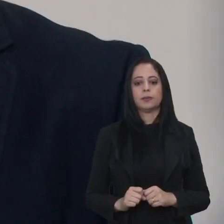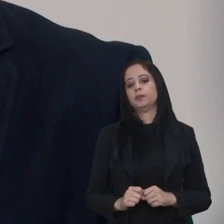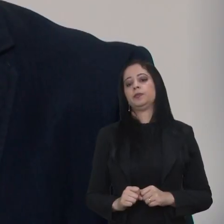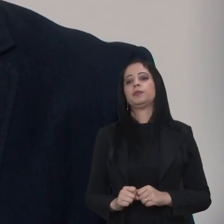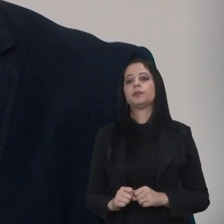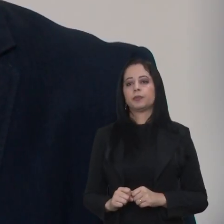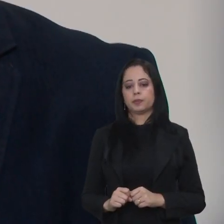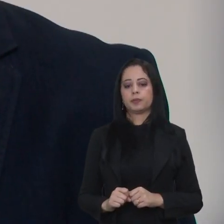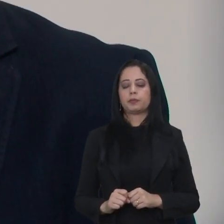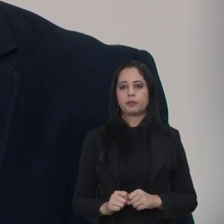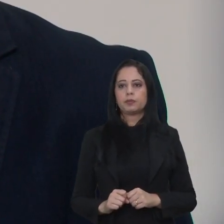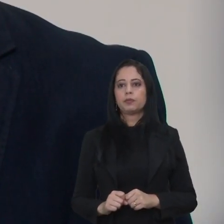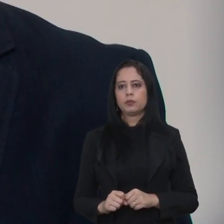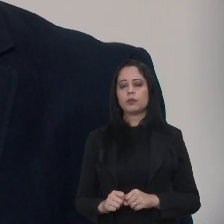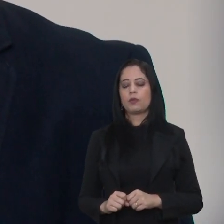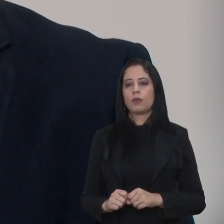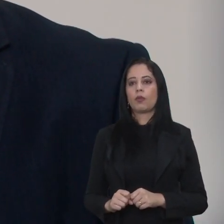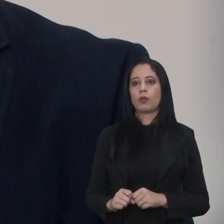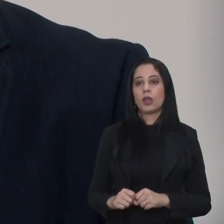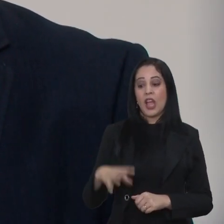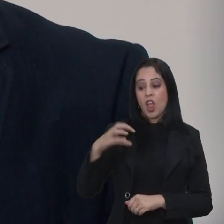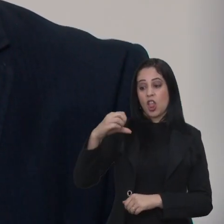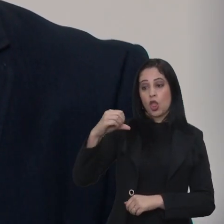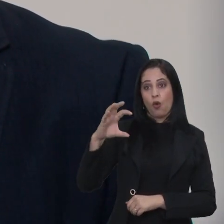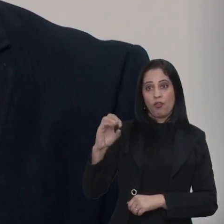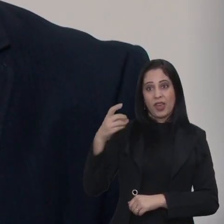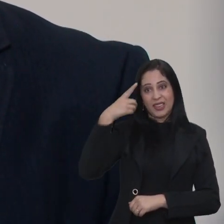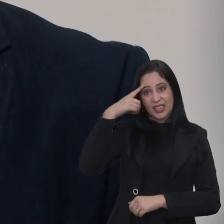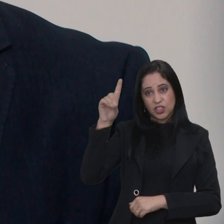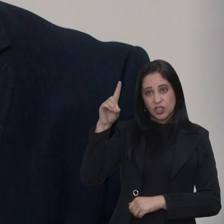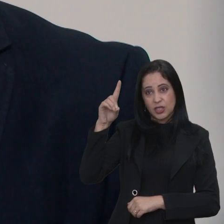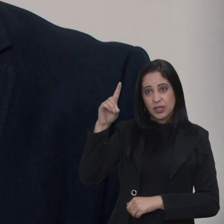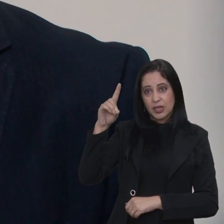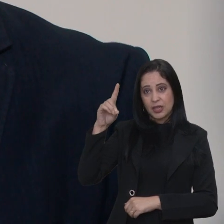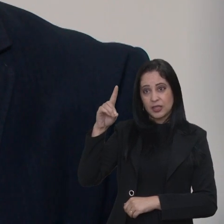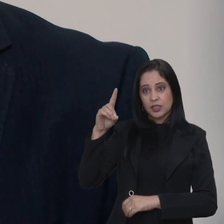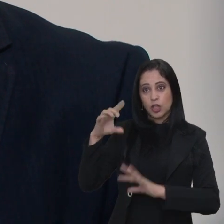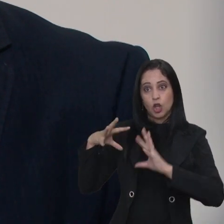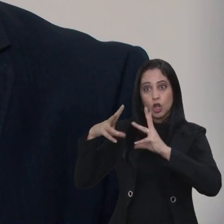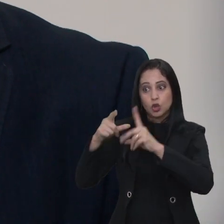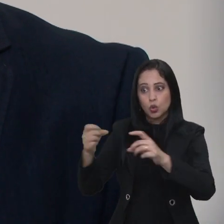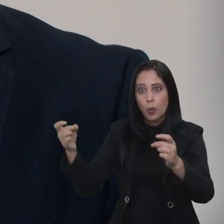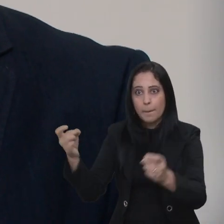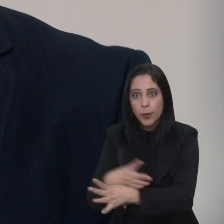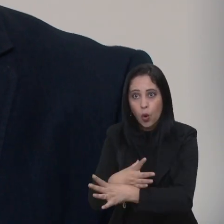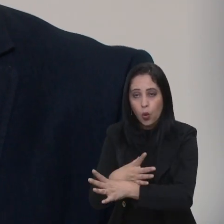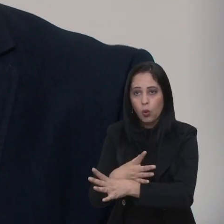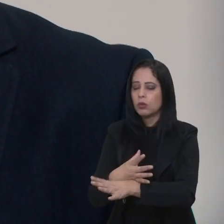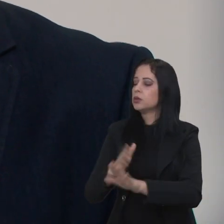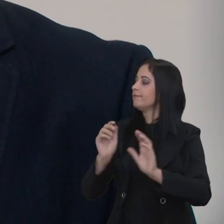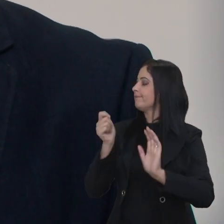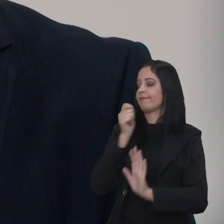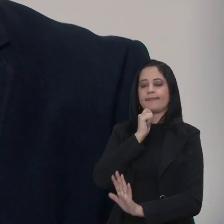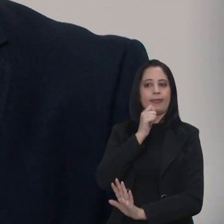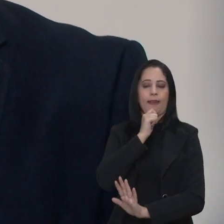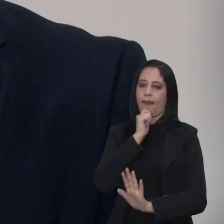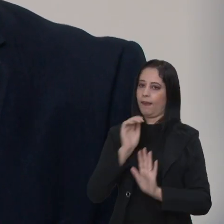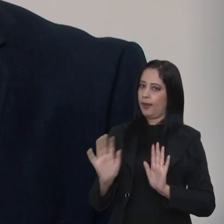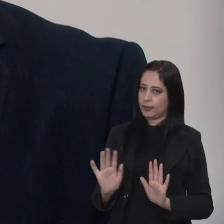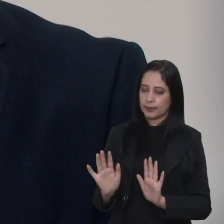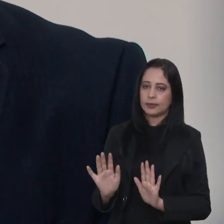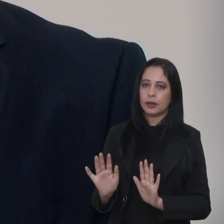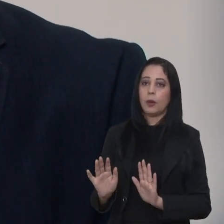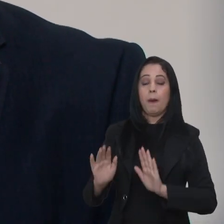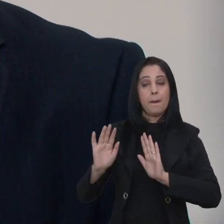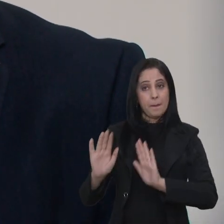A gente sabe, eu até comentei ao final da reunião, que em 90 dias nós não vamos entregar uma fórmula mágica que